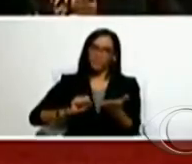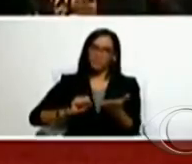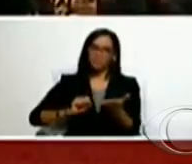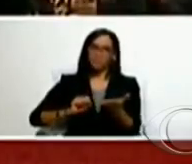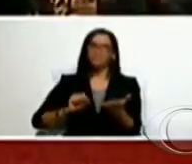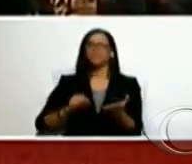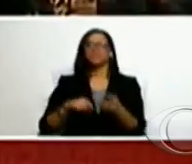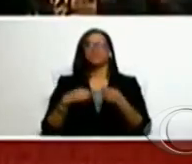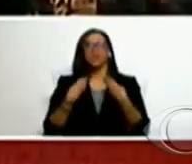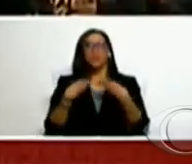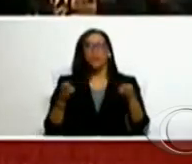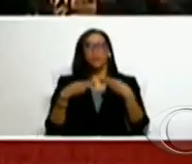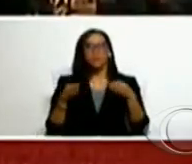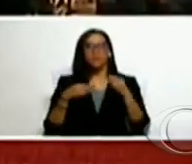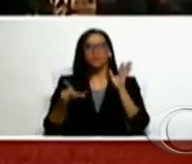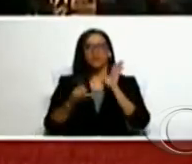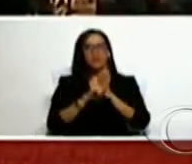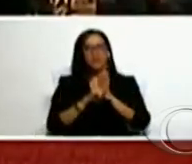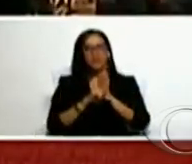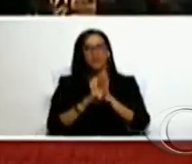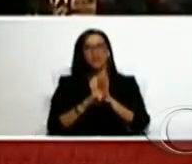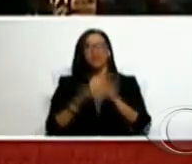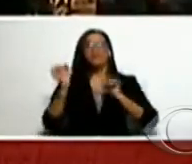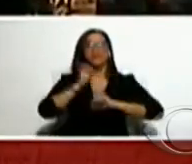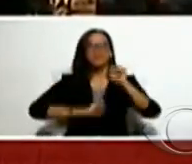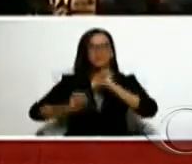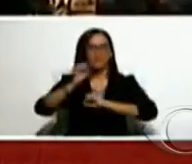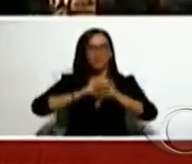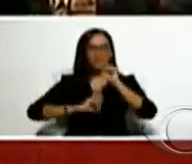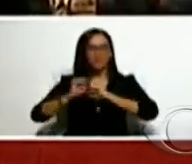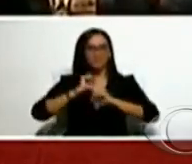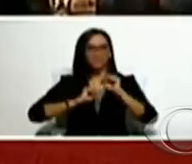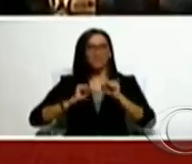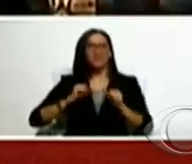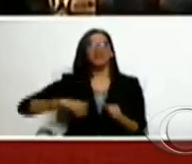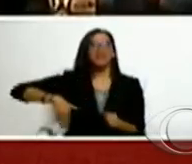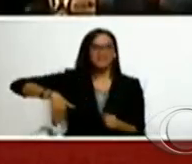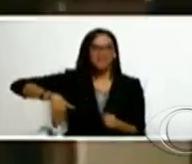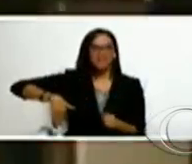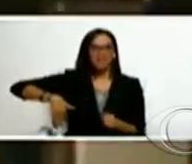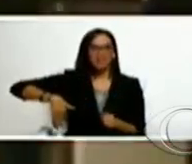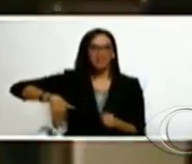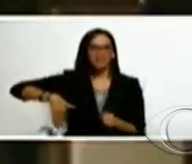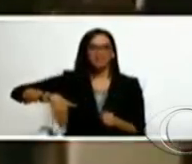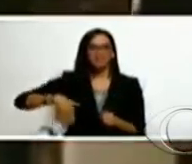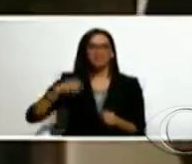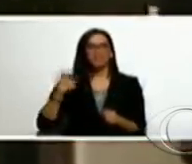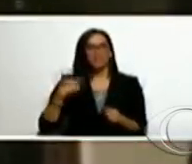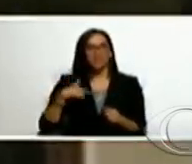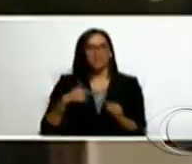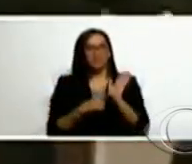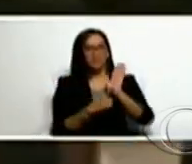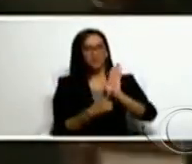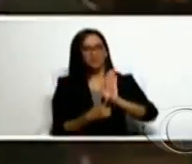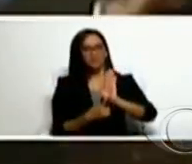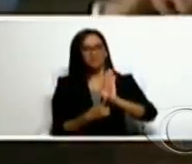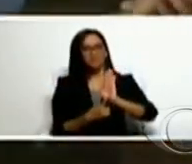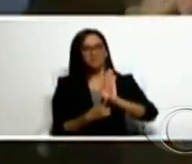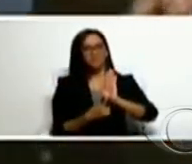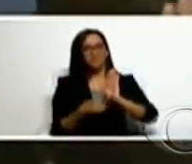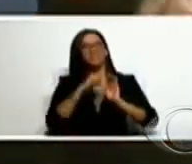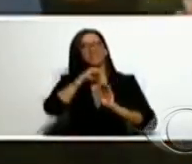Nicolás Maduro resolveu se antecipar e declarou a anexação do território. O governo brasileiro viu na decisão venezuelana um